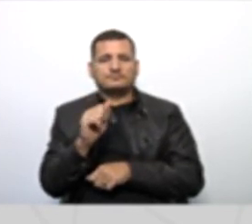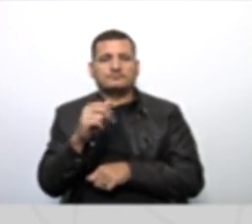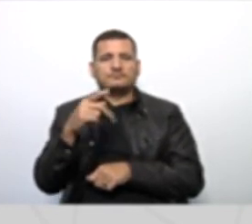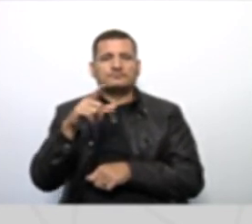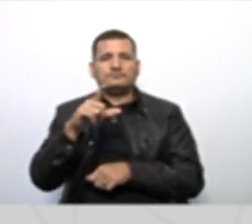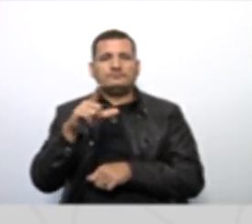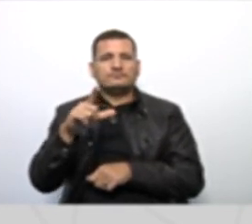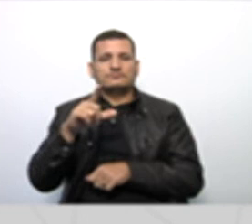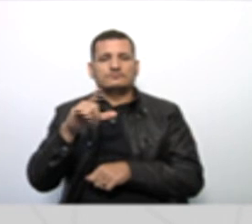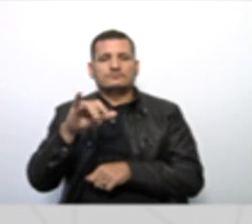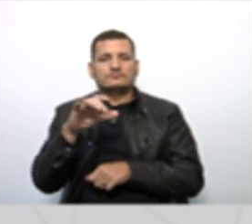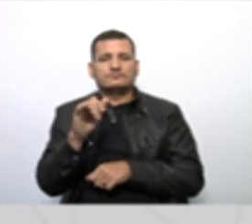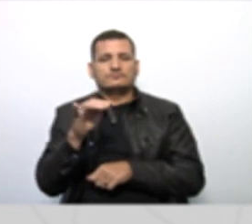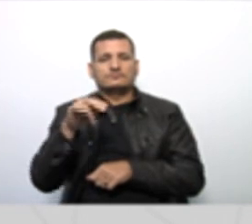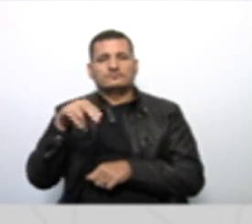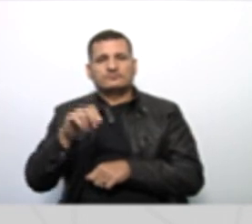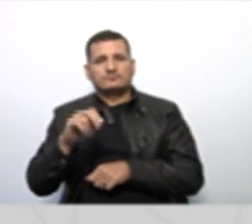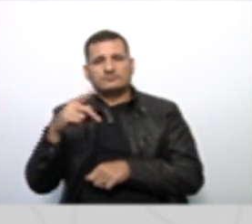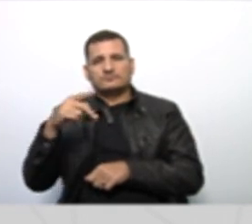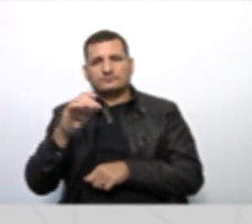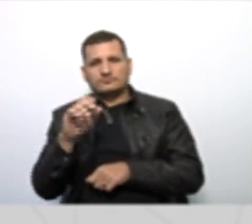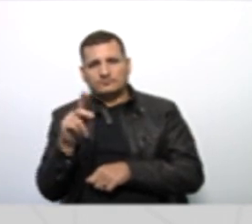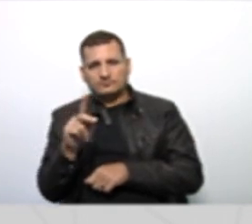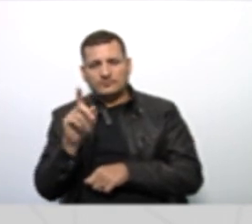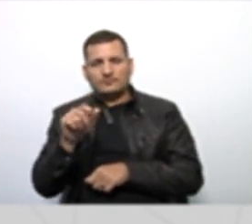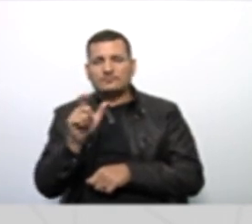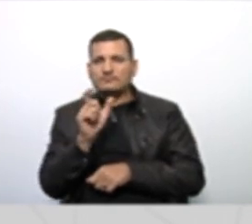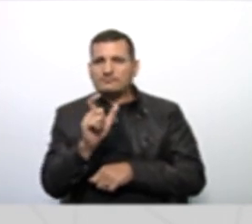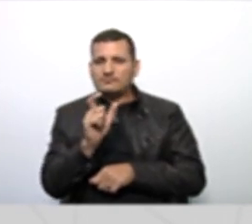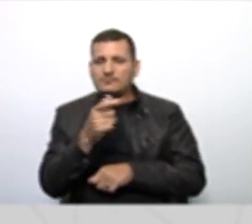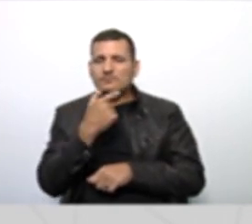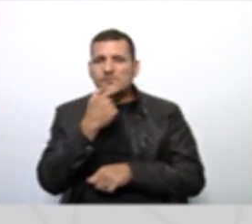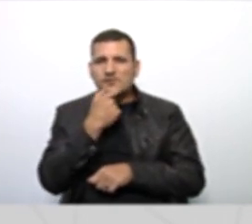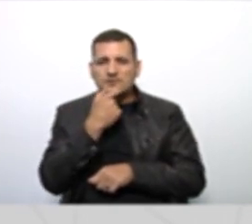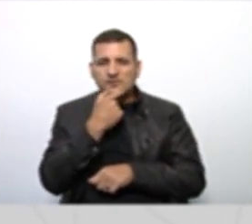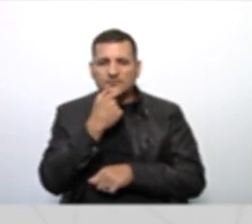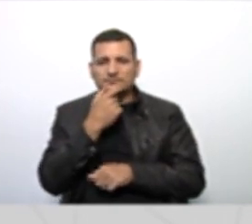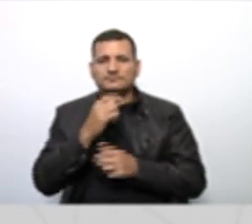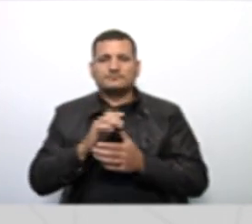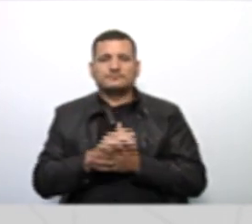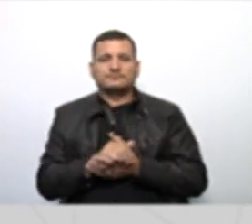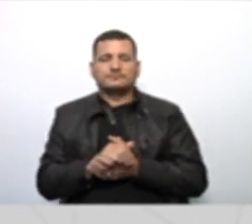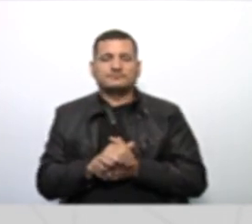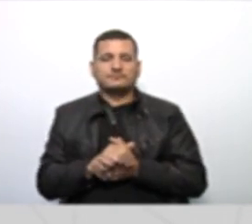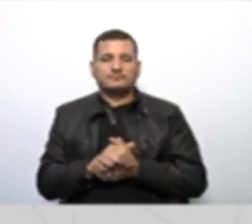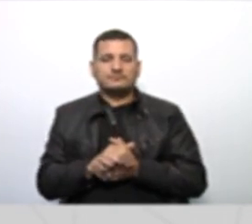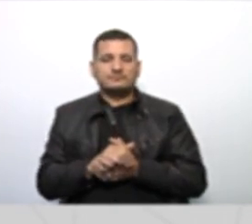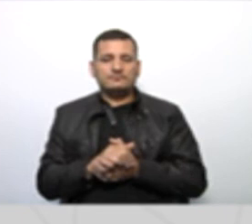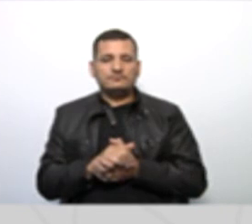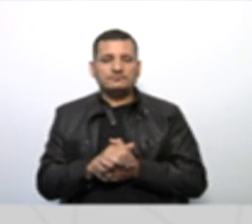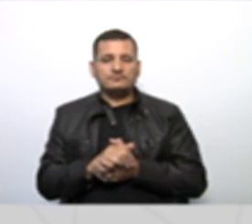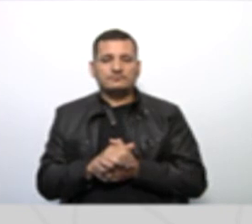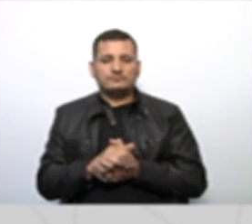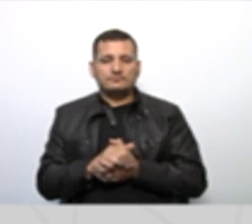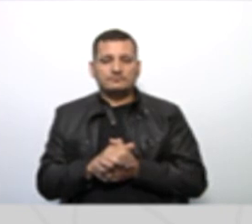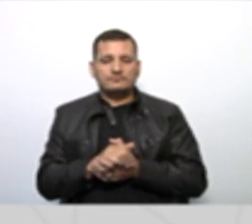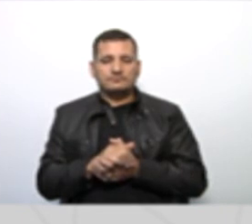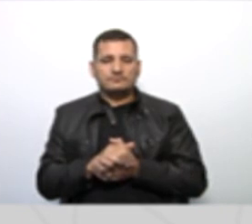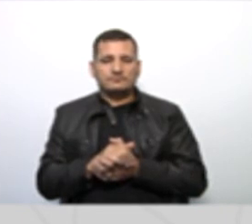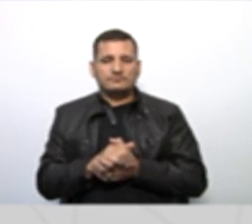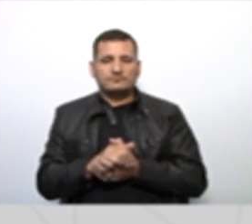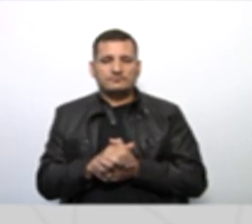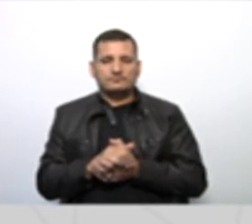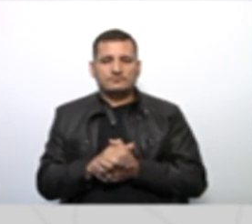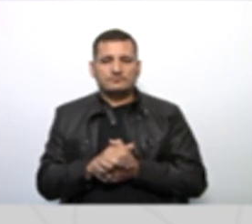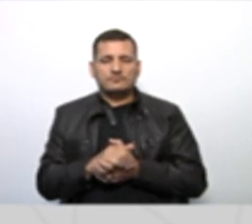Application Package. Tá vendo aqui, ó? É uma sigla em inglês, Android Application Package. Entendeu? Então, olha aqui, ó, foque aqui, ó.